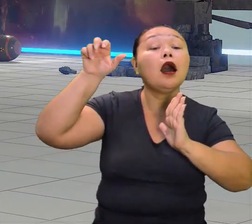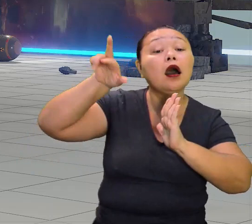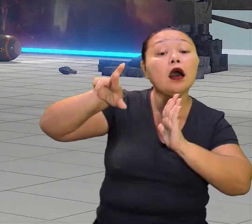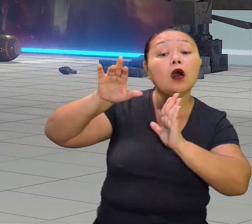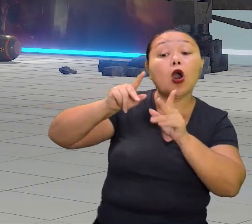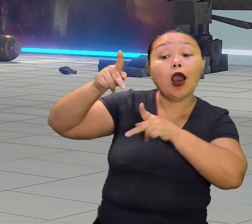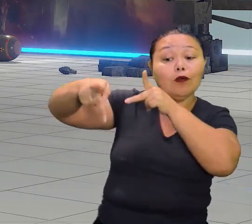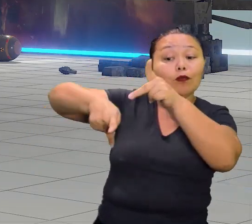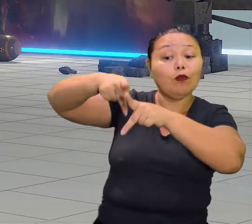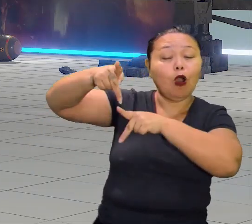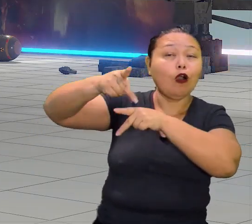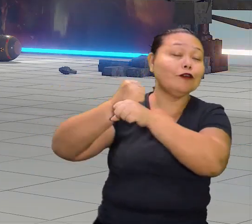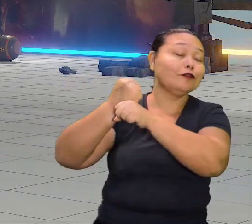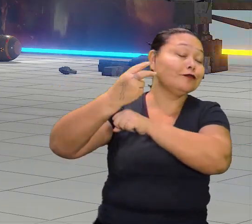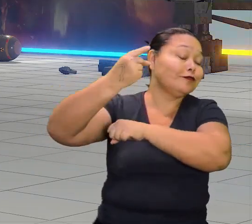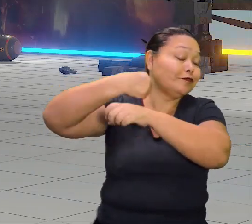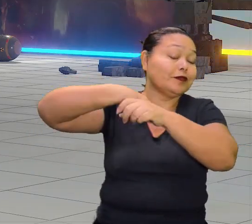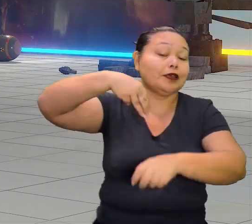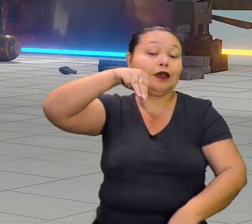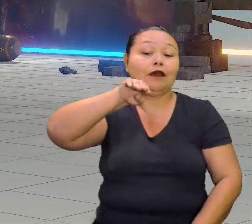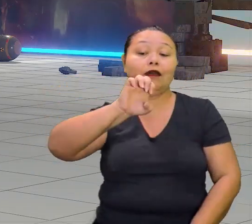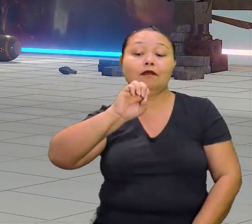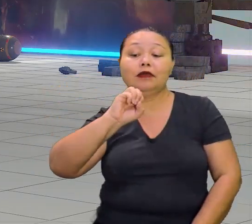A esses povos antigos da Mesopotâmia.